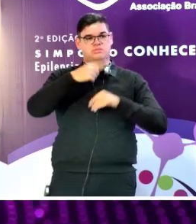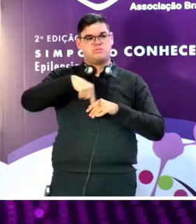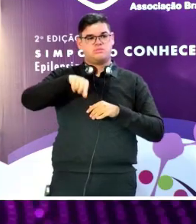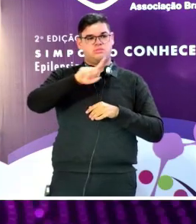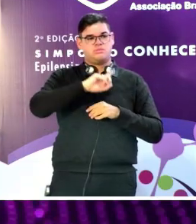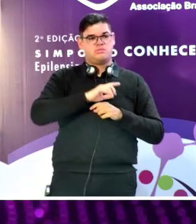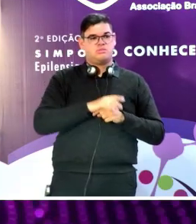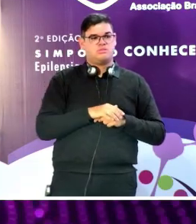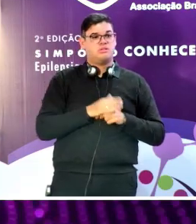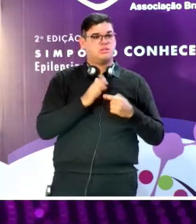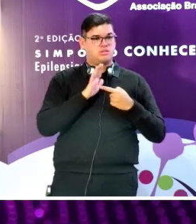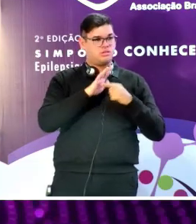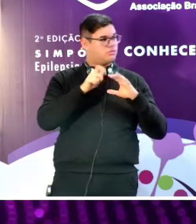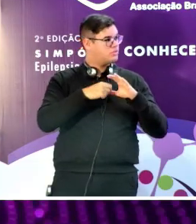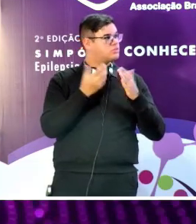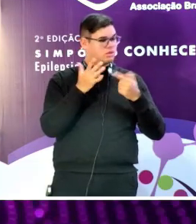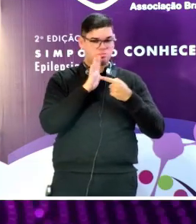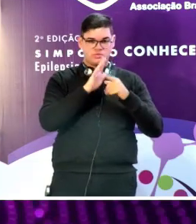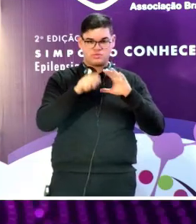Quer que eu passe o vídeo? Posso?